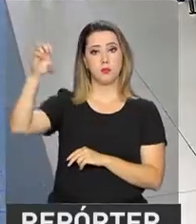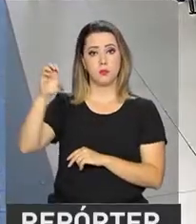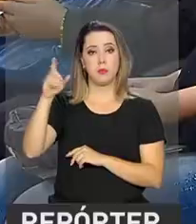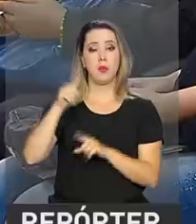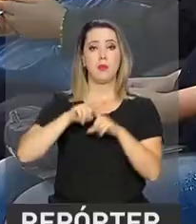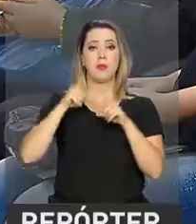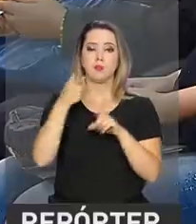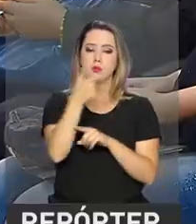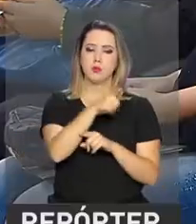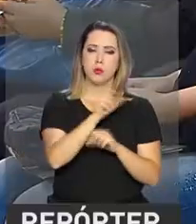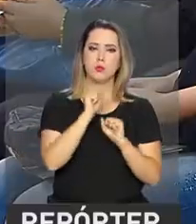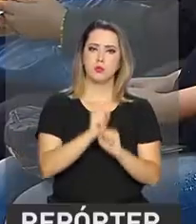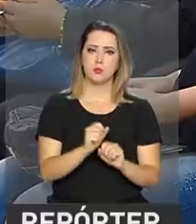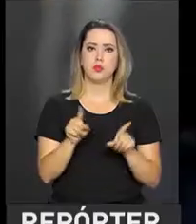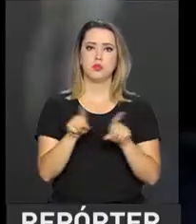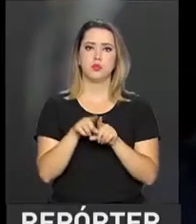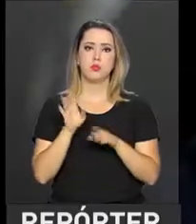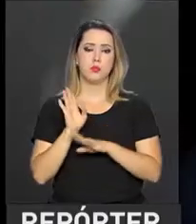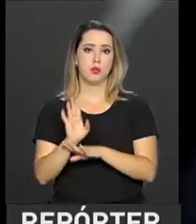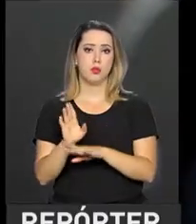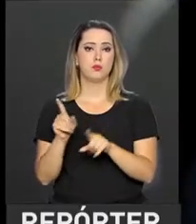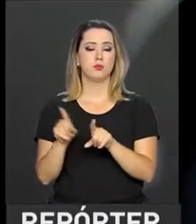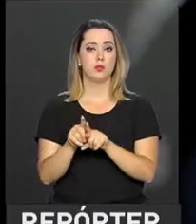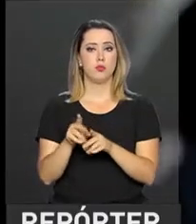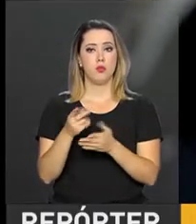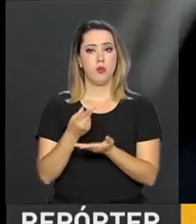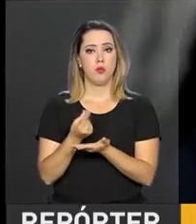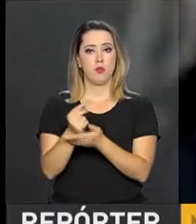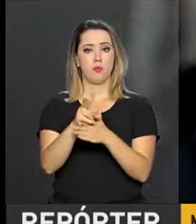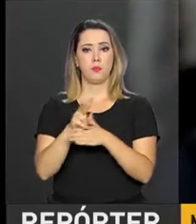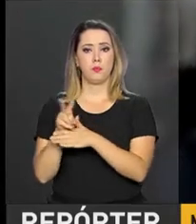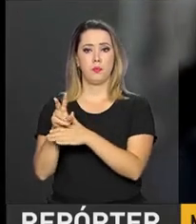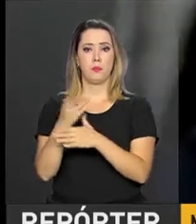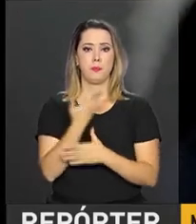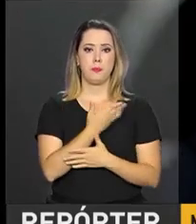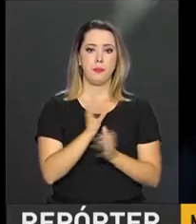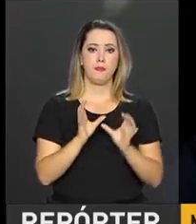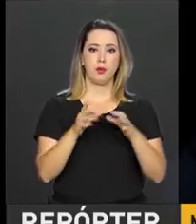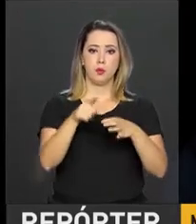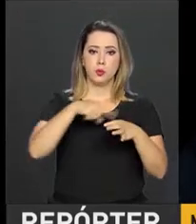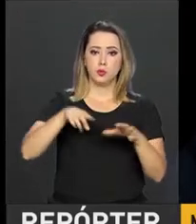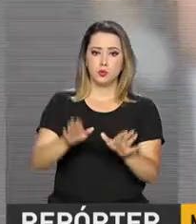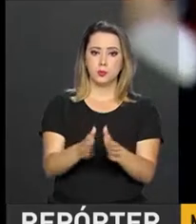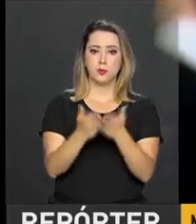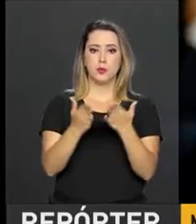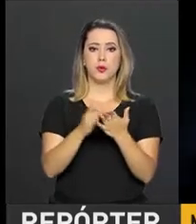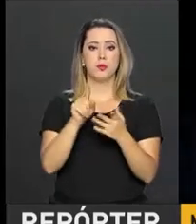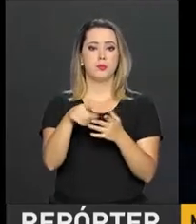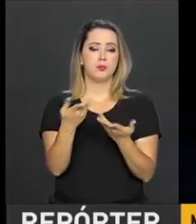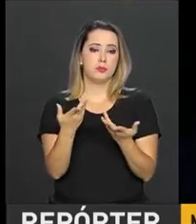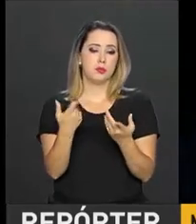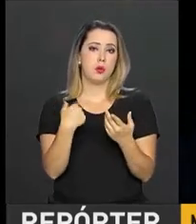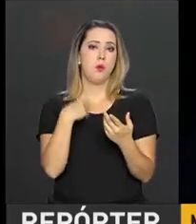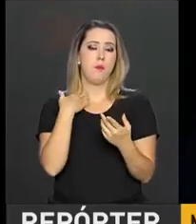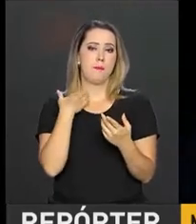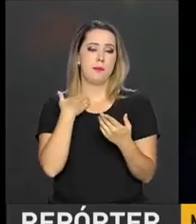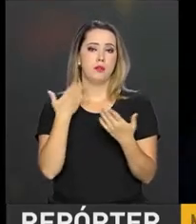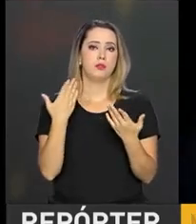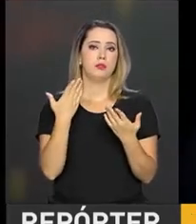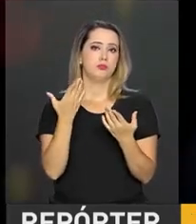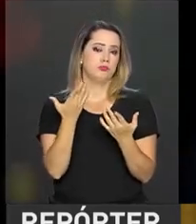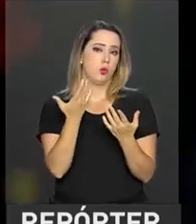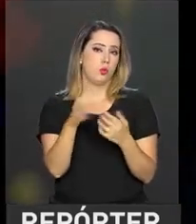outras podem se credenciar camada maior naturalmente uma camada desassistida pelos bancos normais não ser uma coisa importante hoje